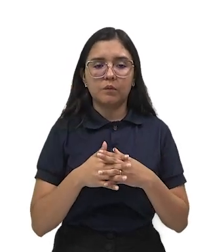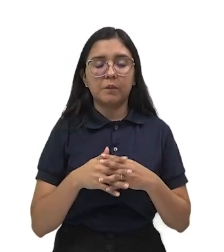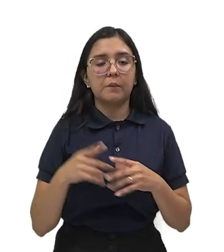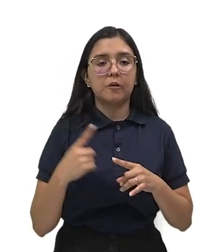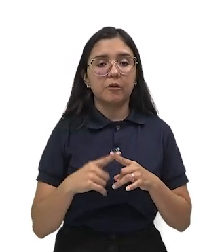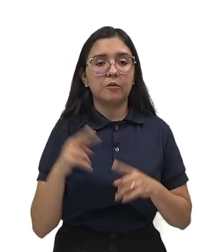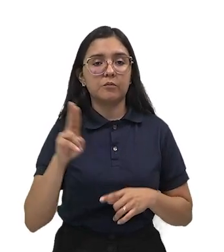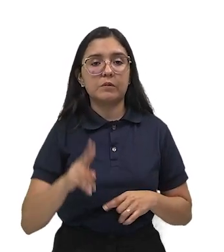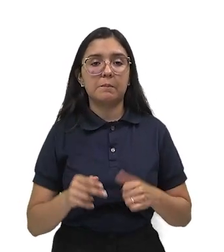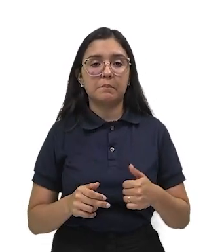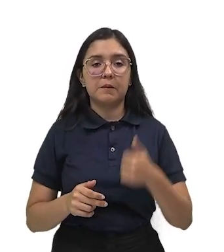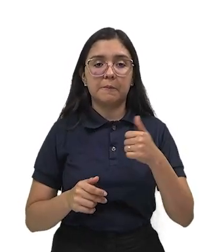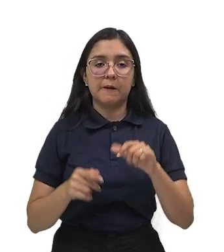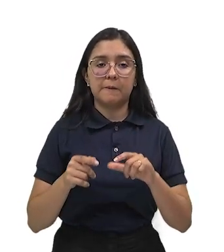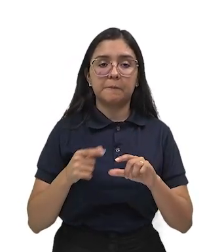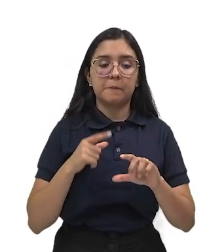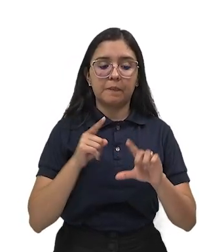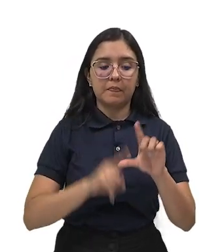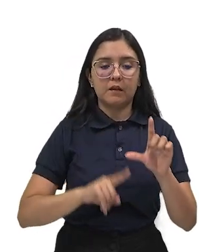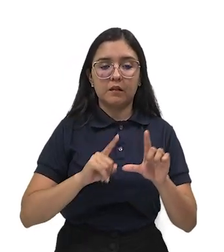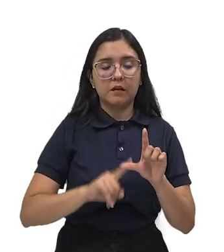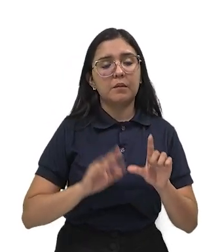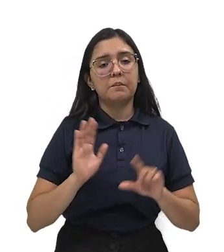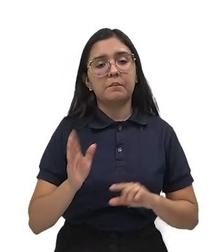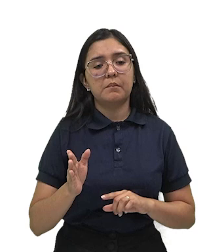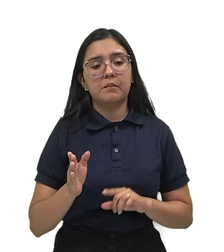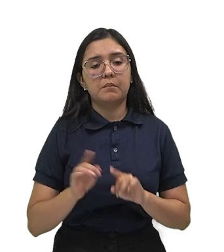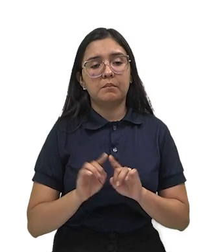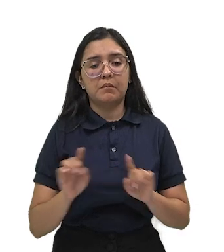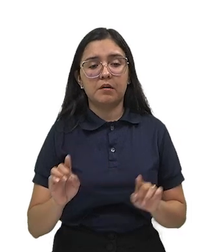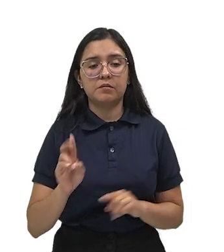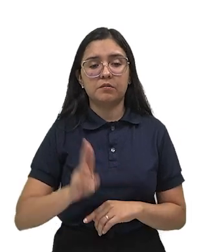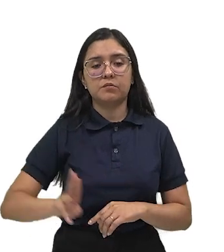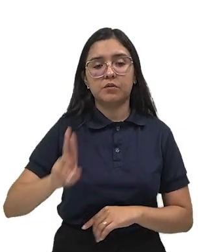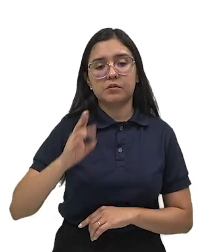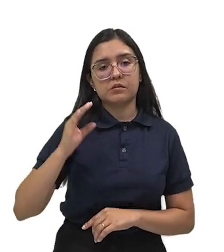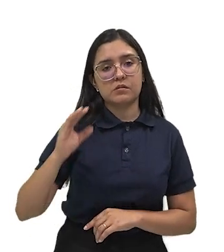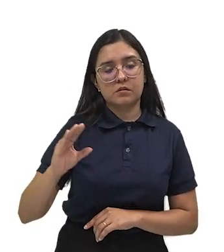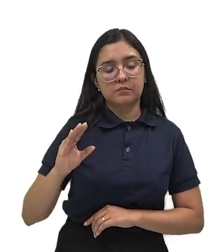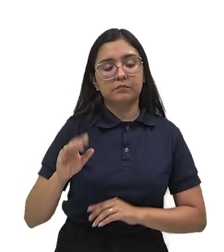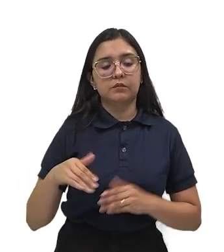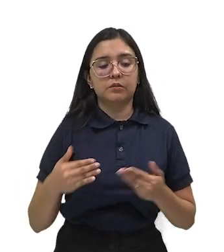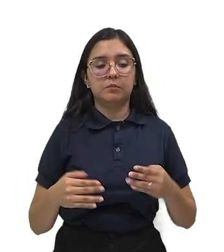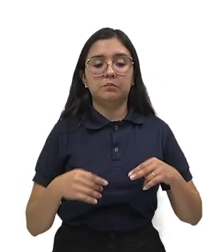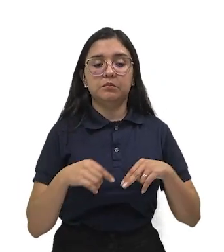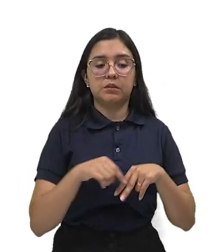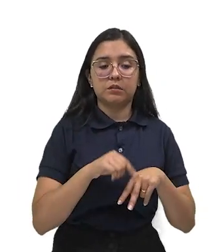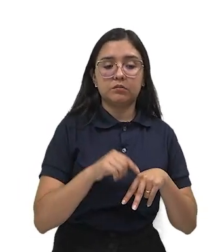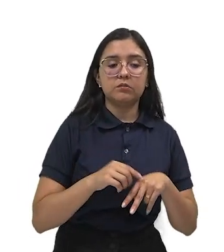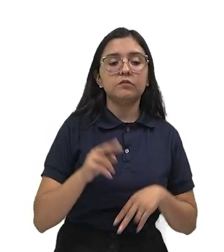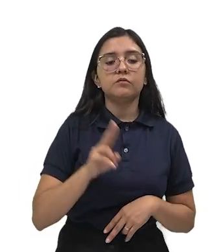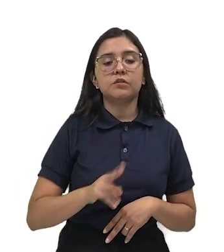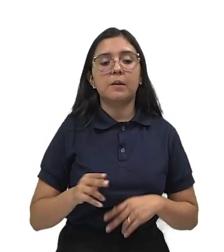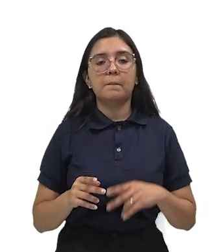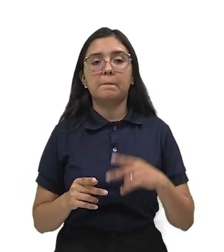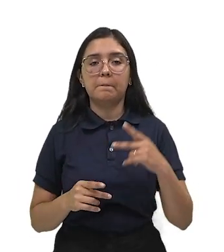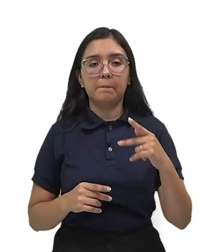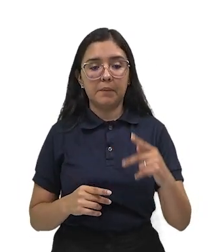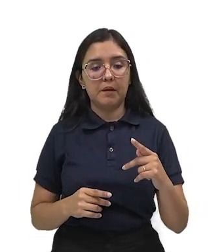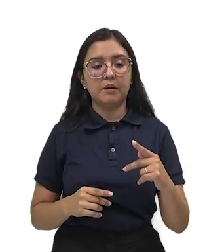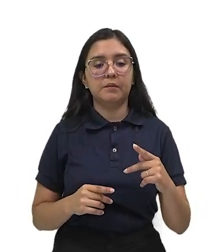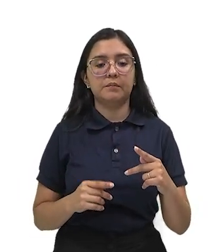primeira letra, só que camisa eu já peguei C, então para calça eu vou chamar de P. Ó. Então, eu vou ter P1